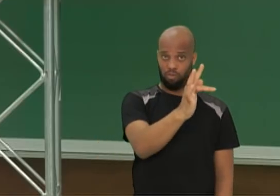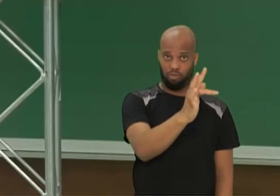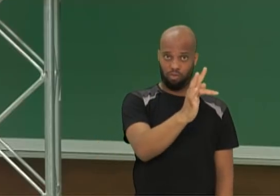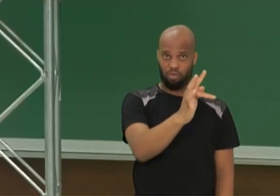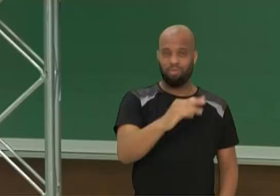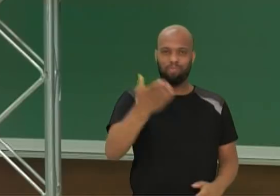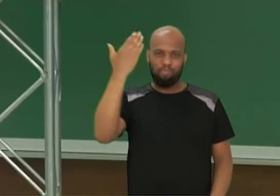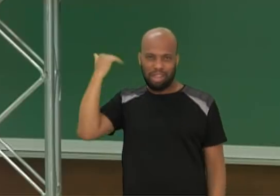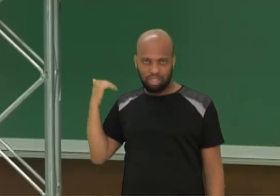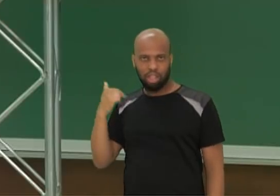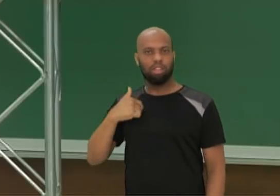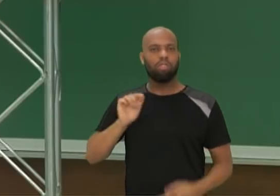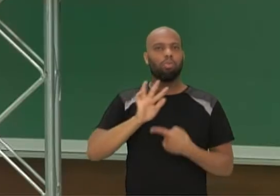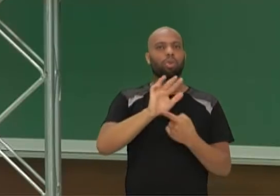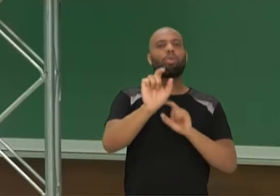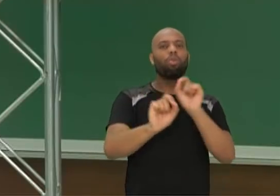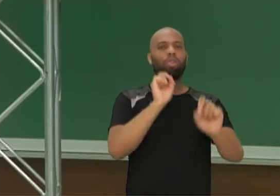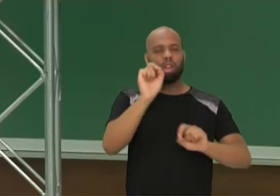nos slides anteriores,